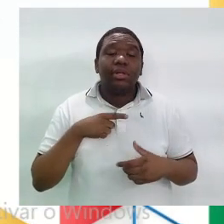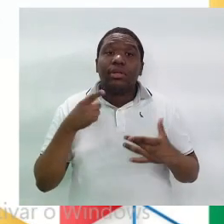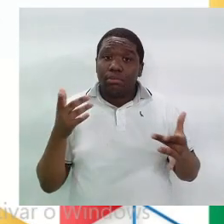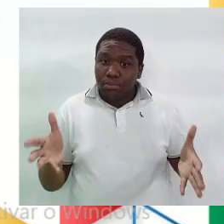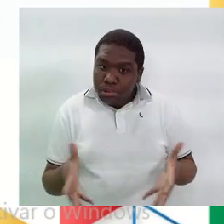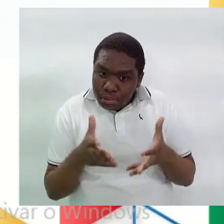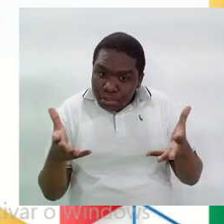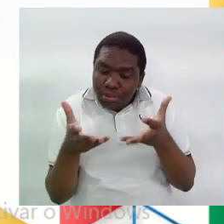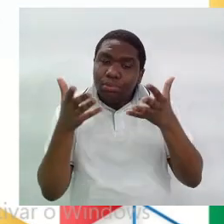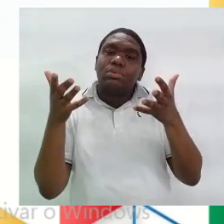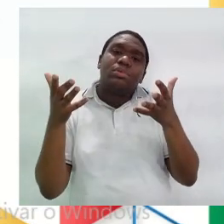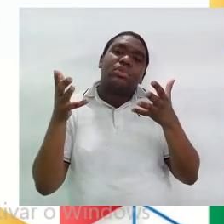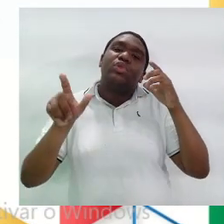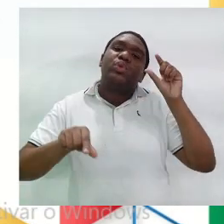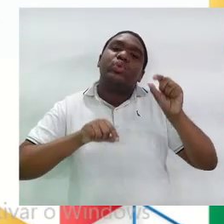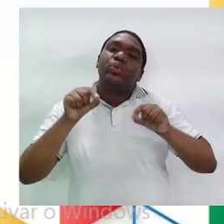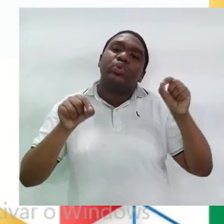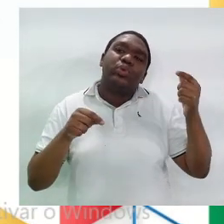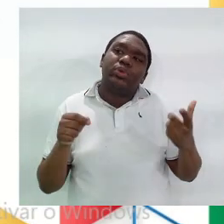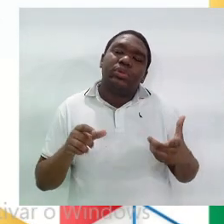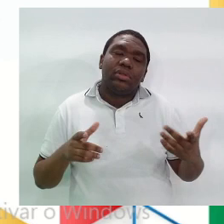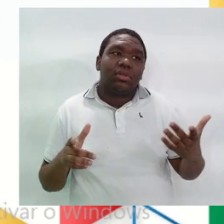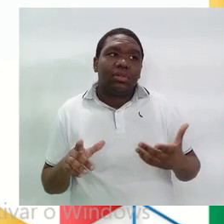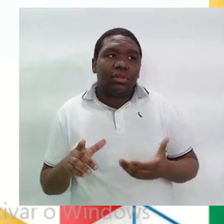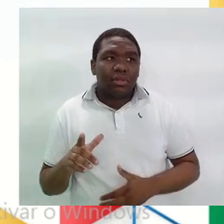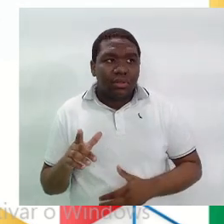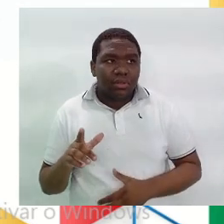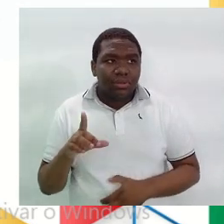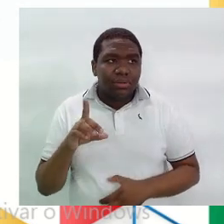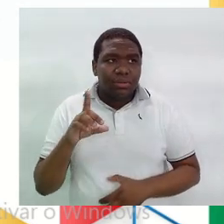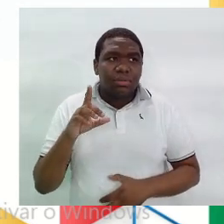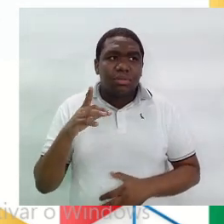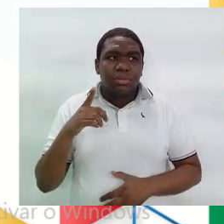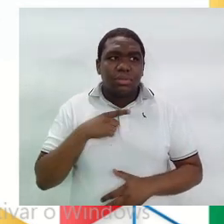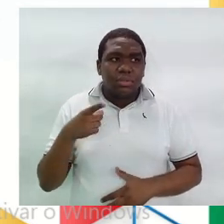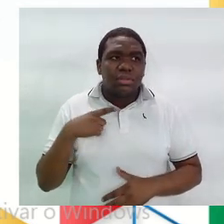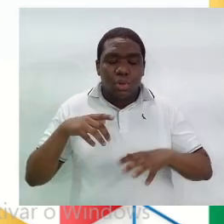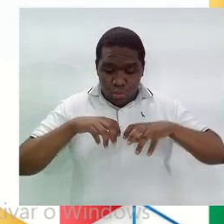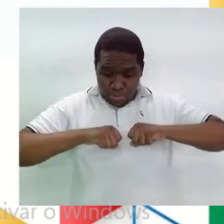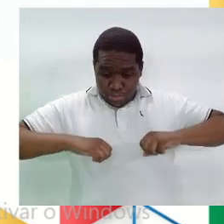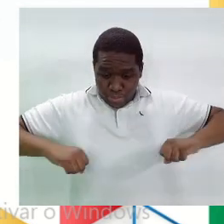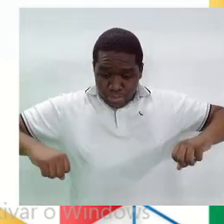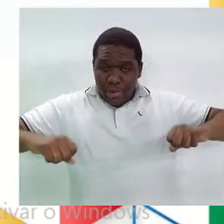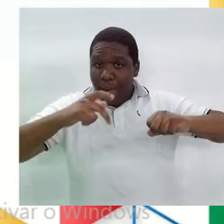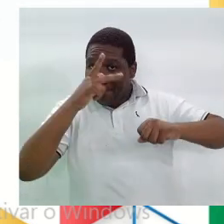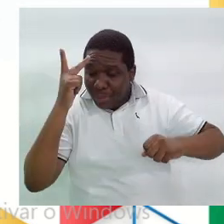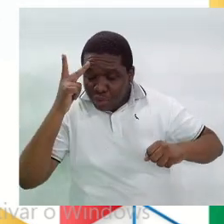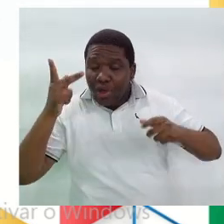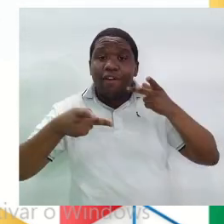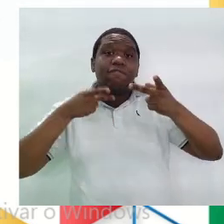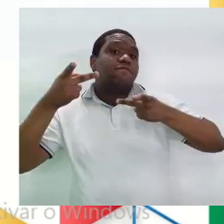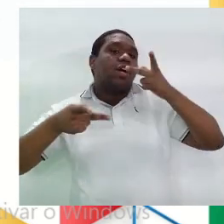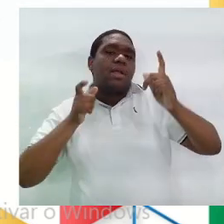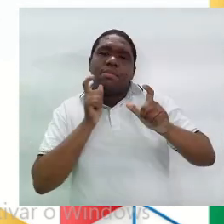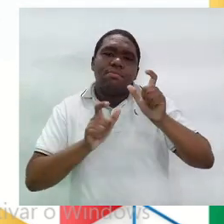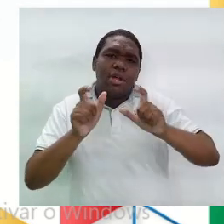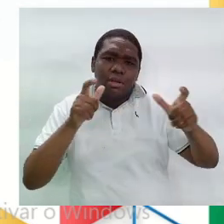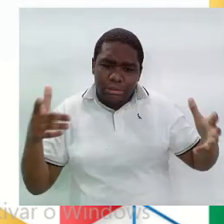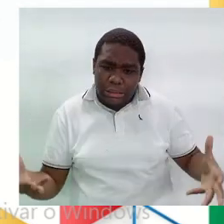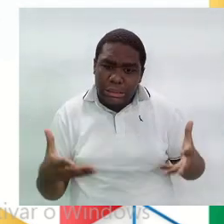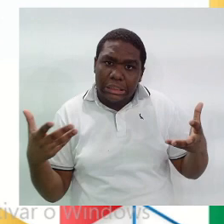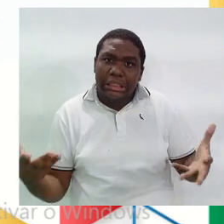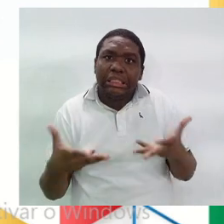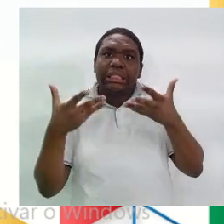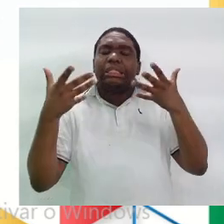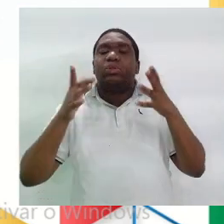invocados os elementos e as deuses. Ao fazer o círculo, invocar os elementos, invocar as